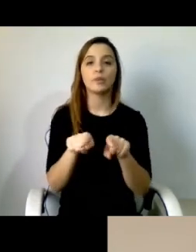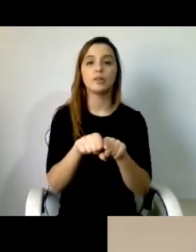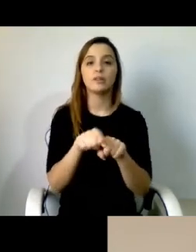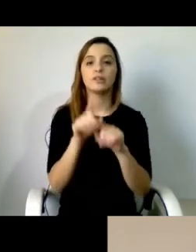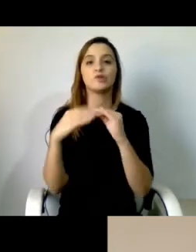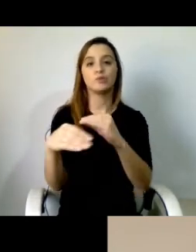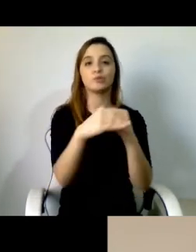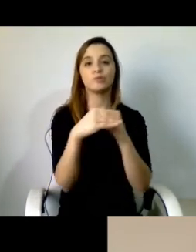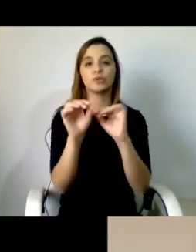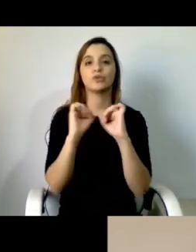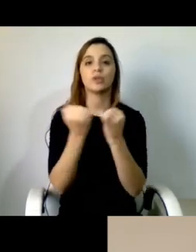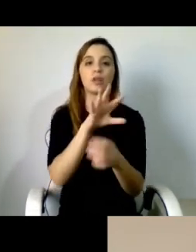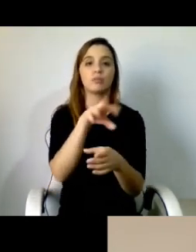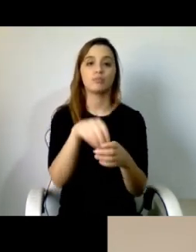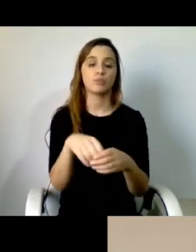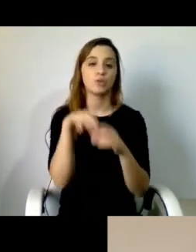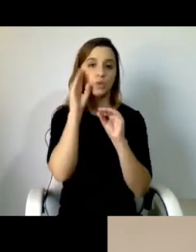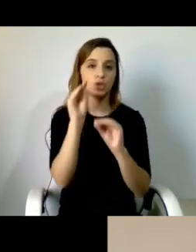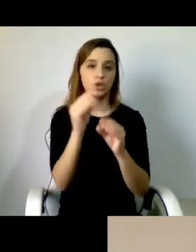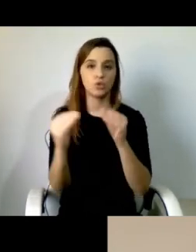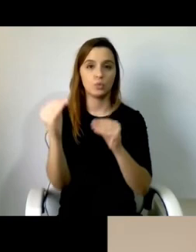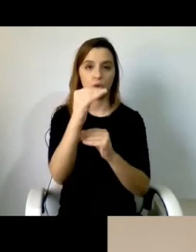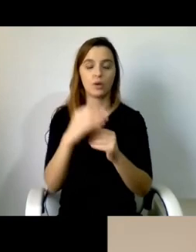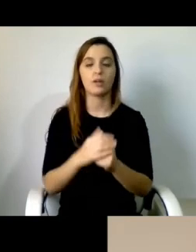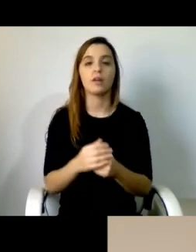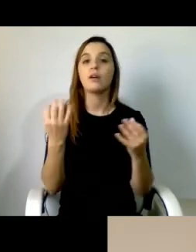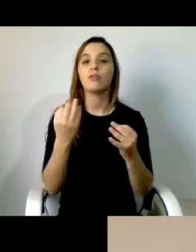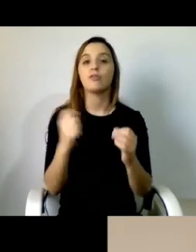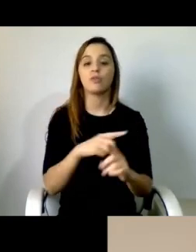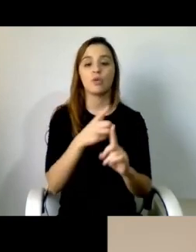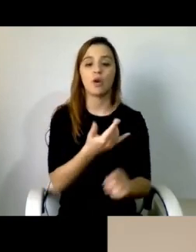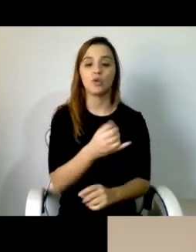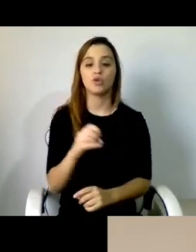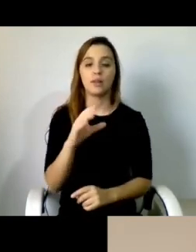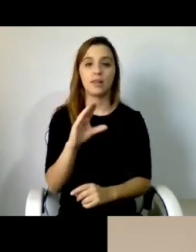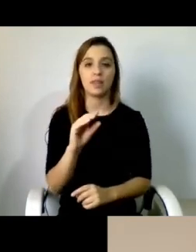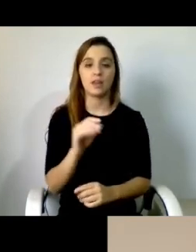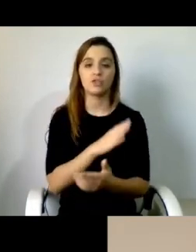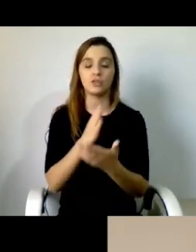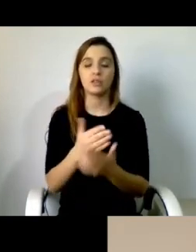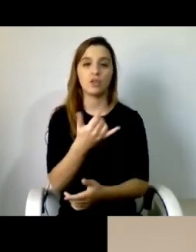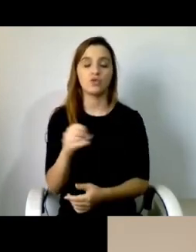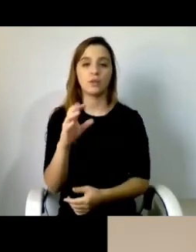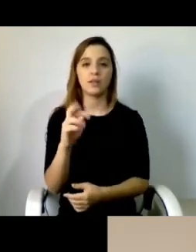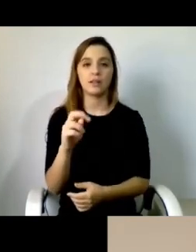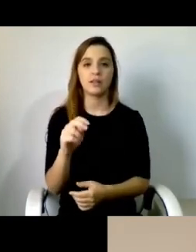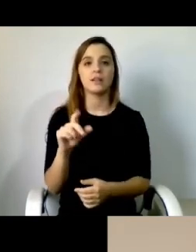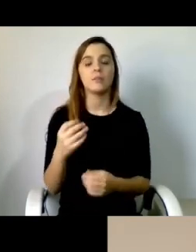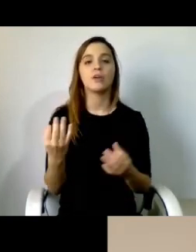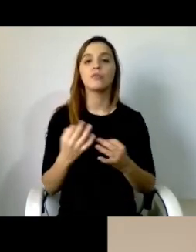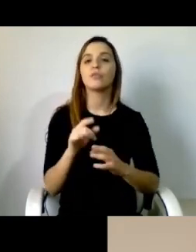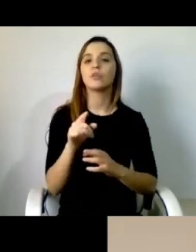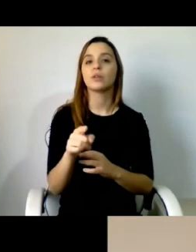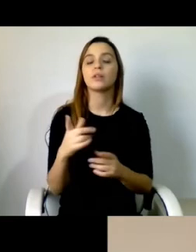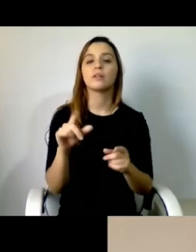Ensino Superior, que decorreu entre 2010 e 2013. É também membro do Observatório de